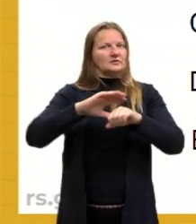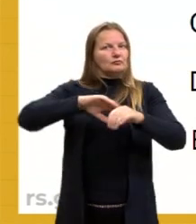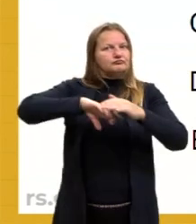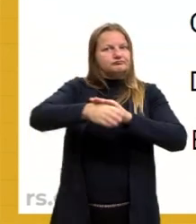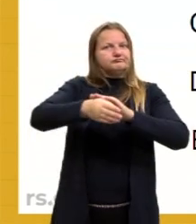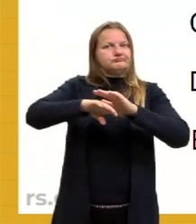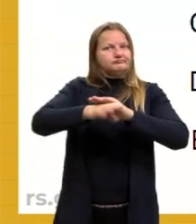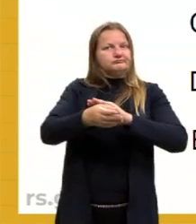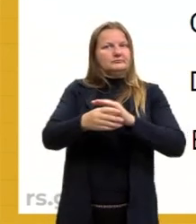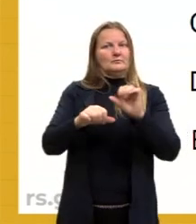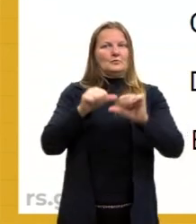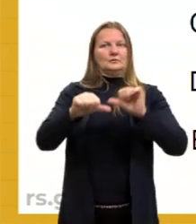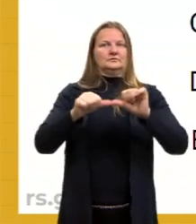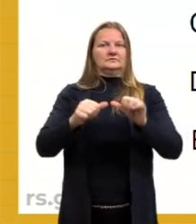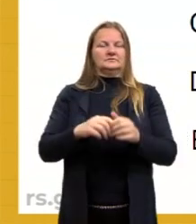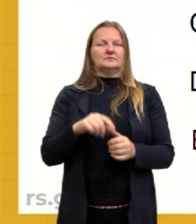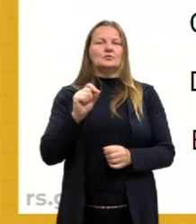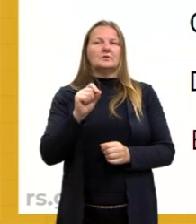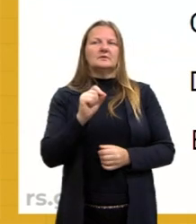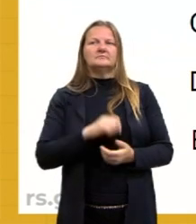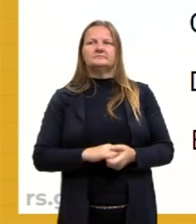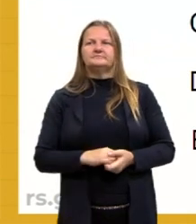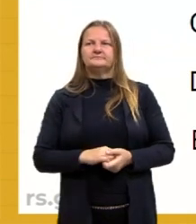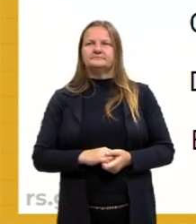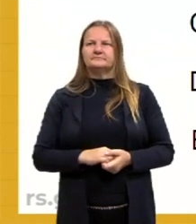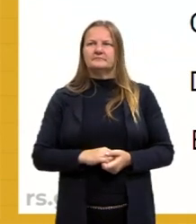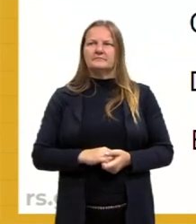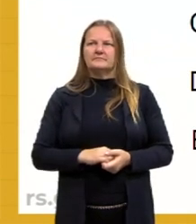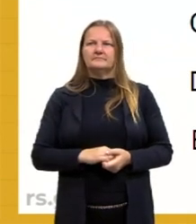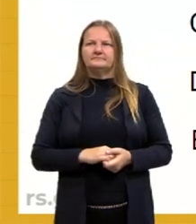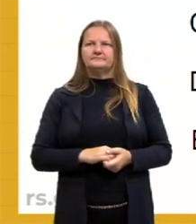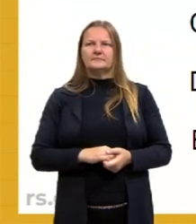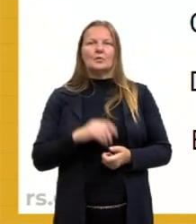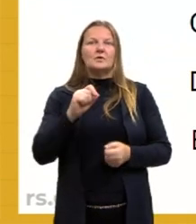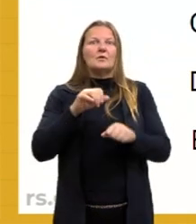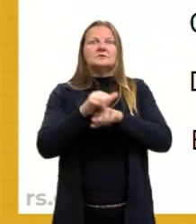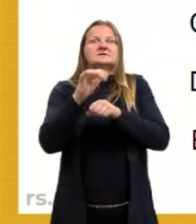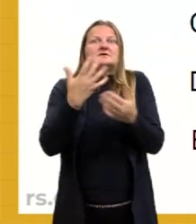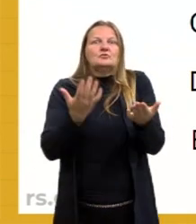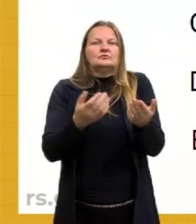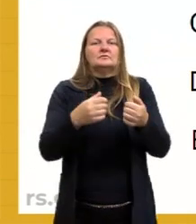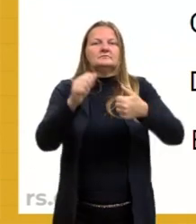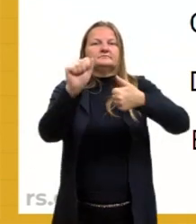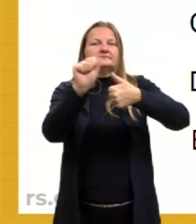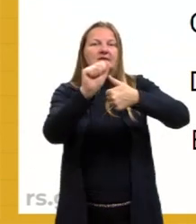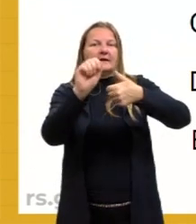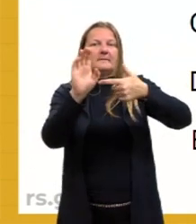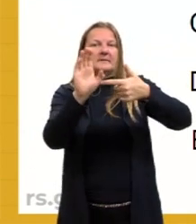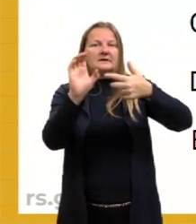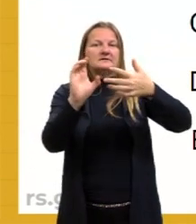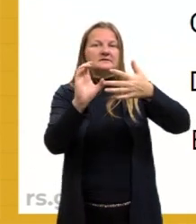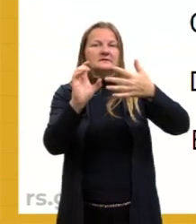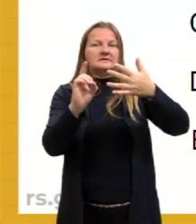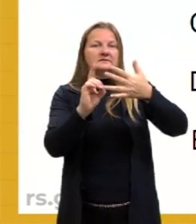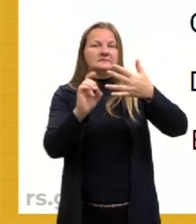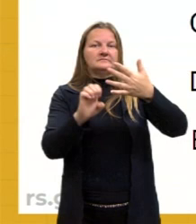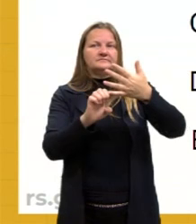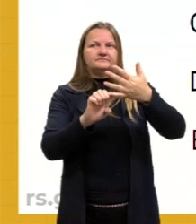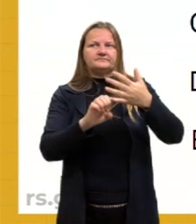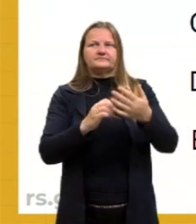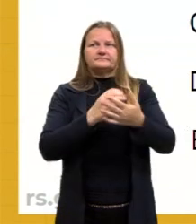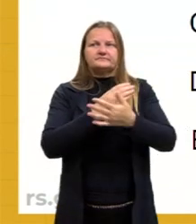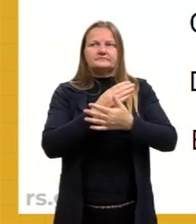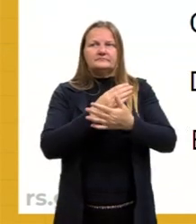resultam Ok vamos destrinchar a questão aí a primeira parte dela fala que com o surgimento do